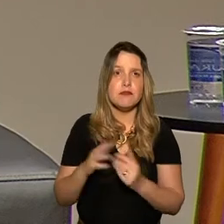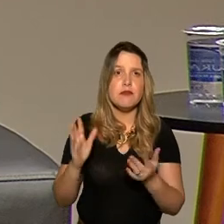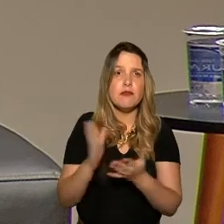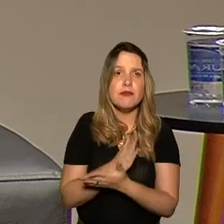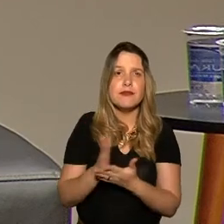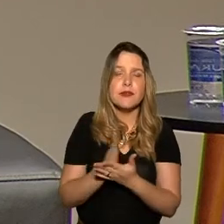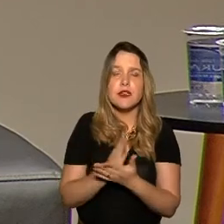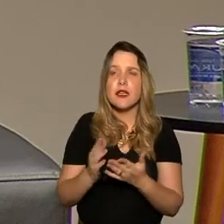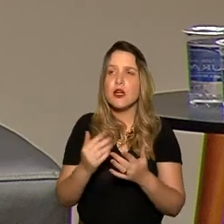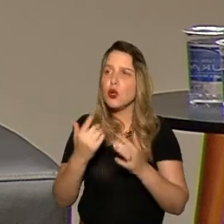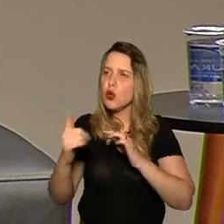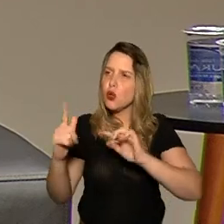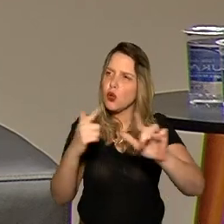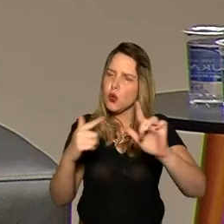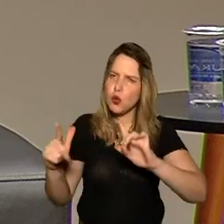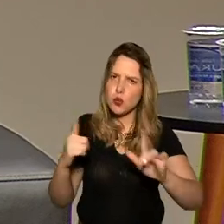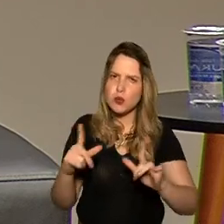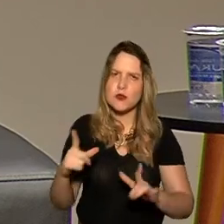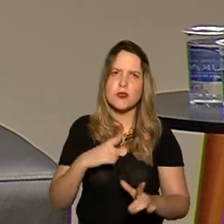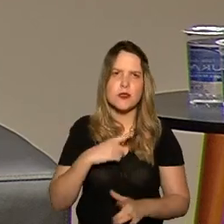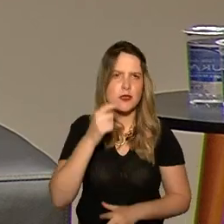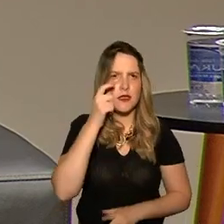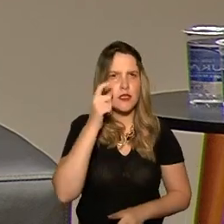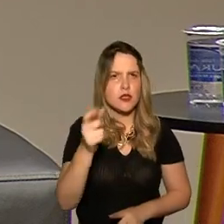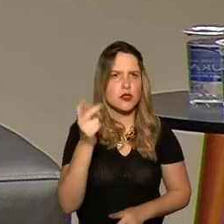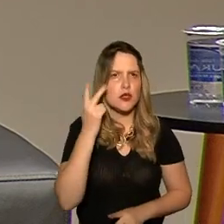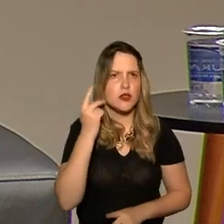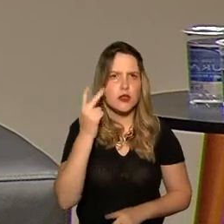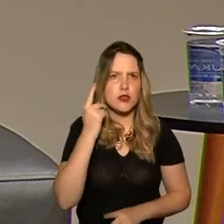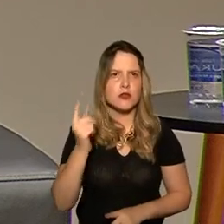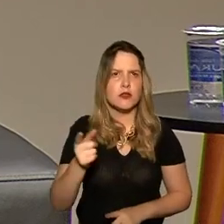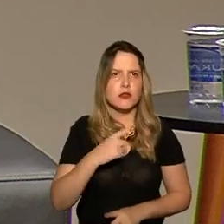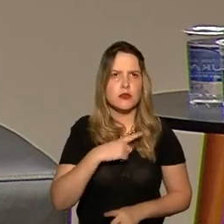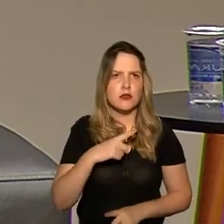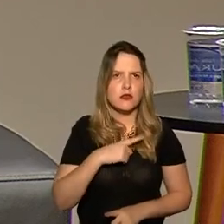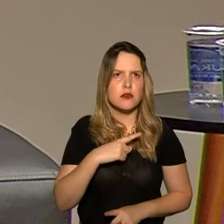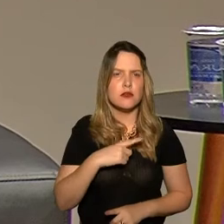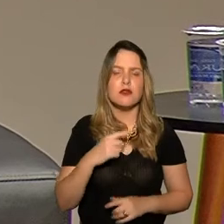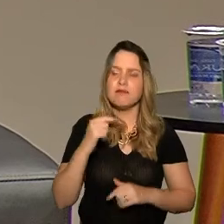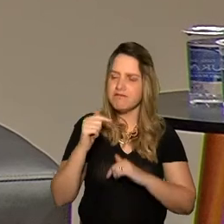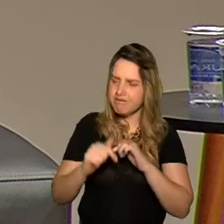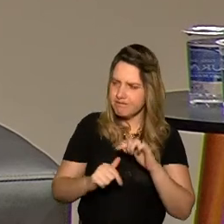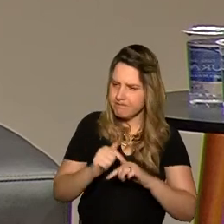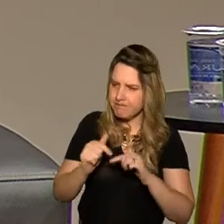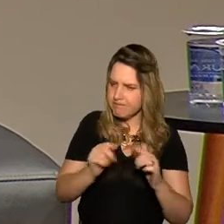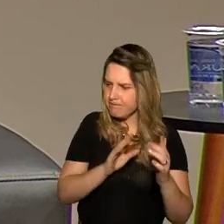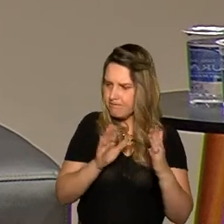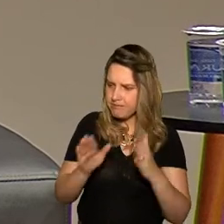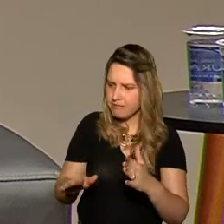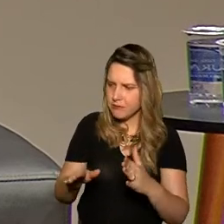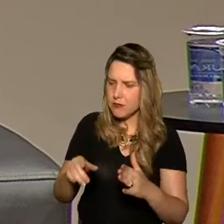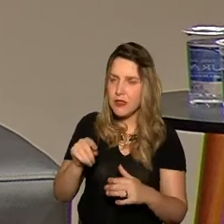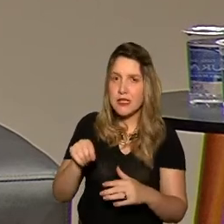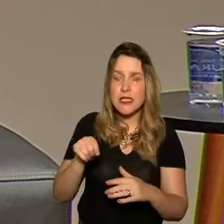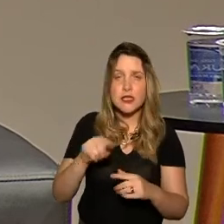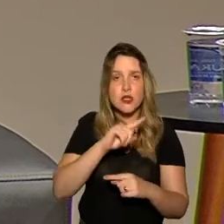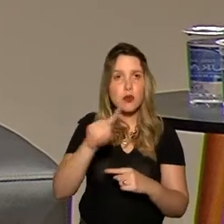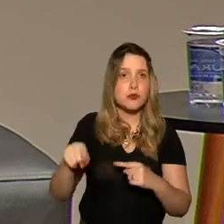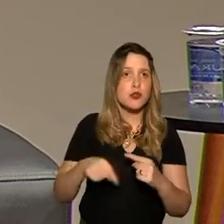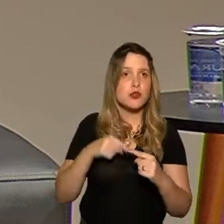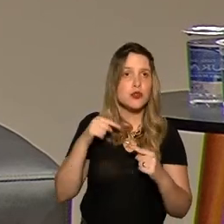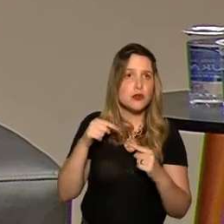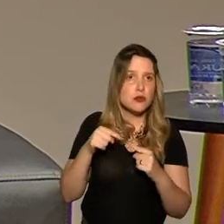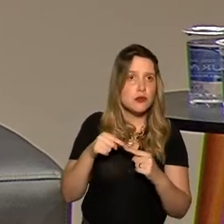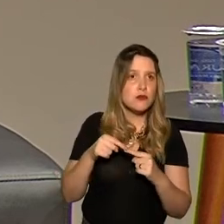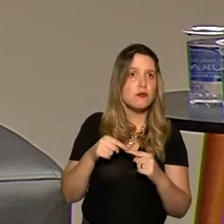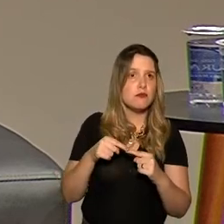a gente poderia colocar no registro da educação formal e as instituições culturais trabalhando no registro nos registros da educação